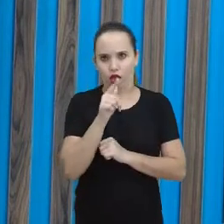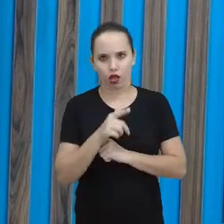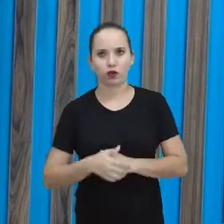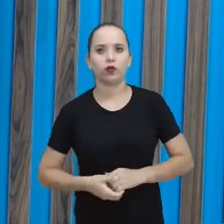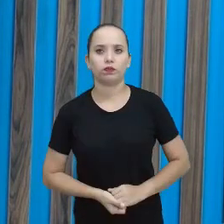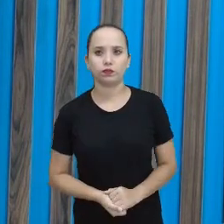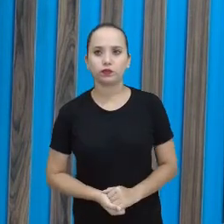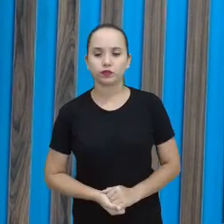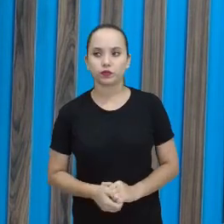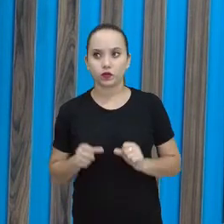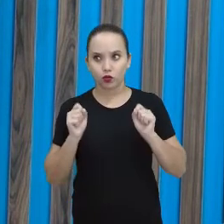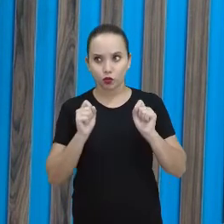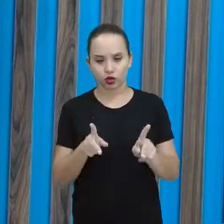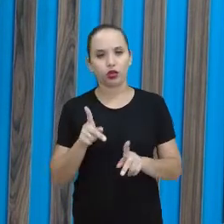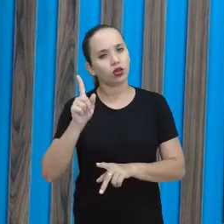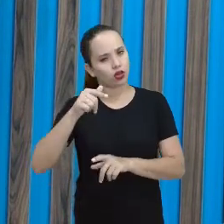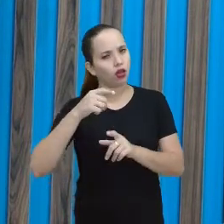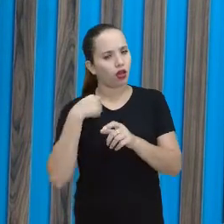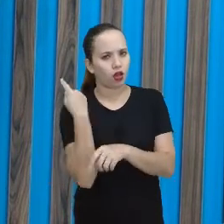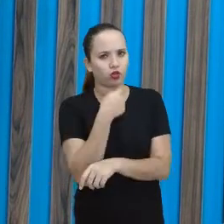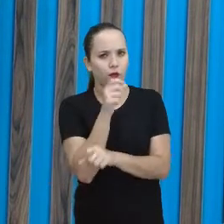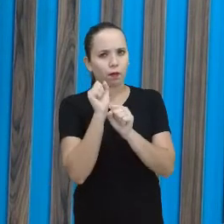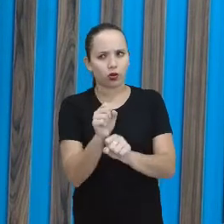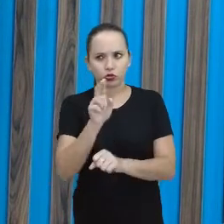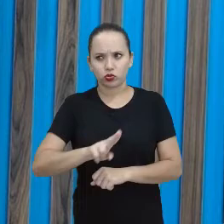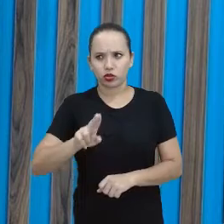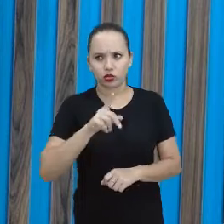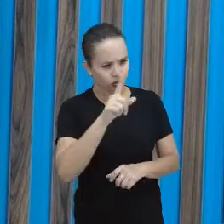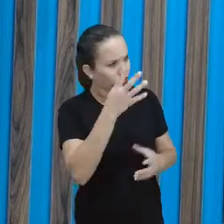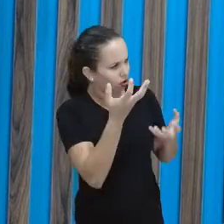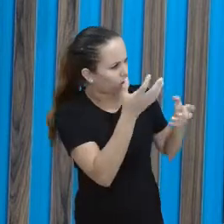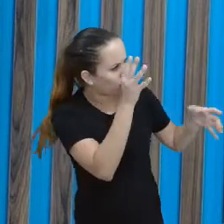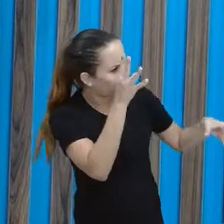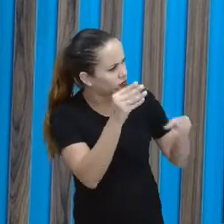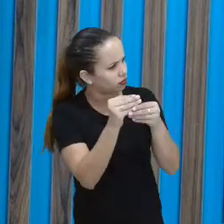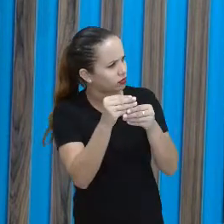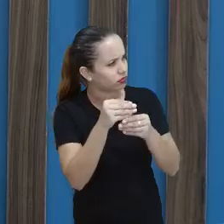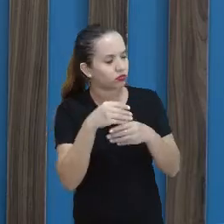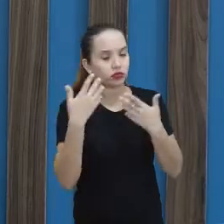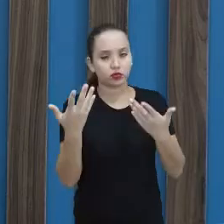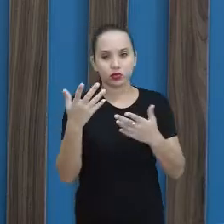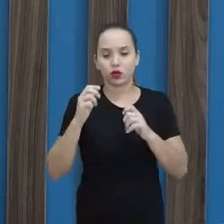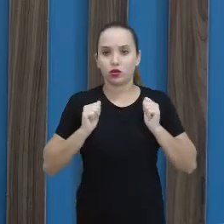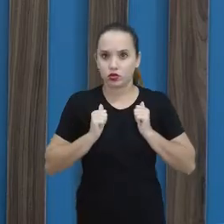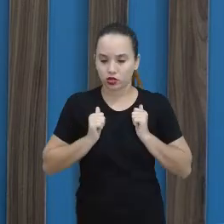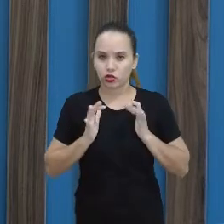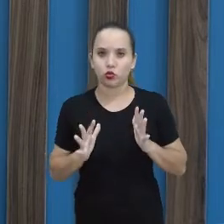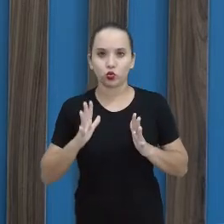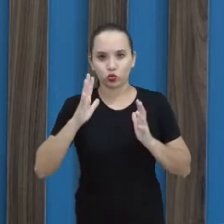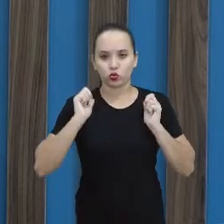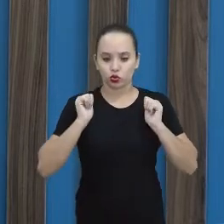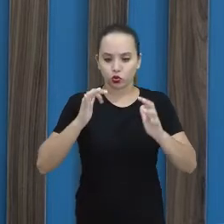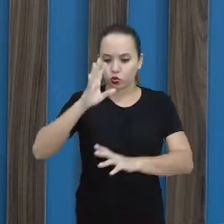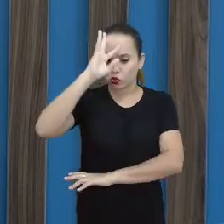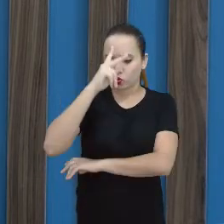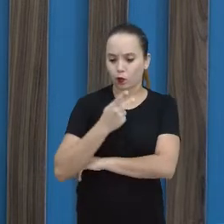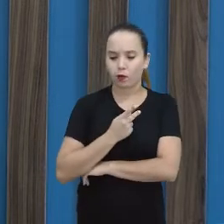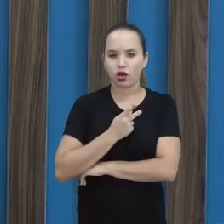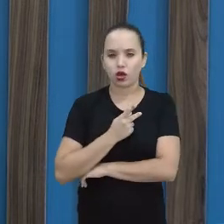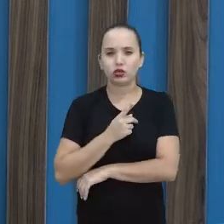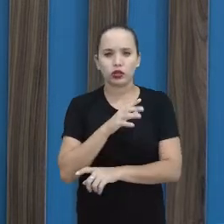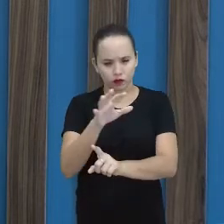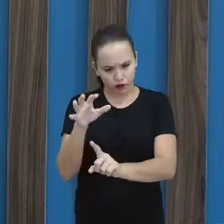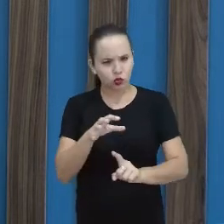quantidade de água, tá? Que é disponível para a gente. Quer falar alguma coisa, professora Cláudia? As ações humanas, professora, elas afetam muito, né? A questão